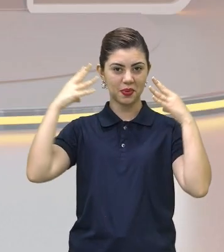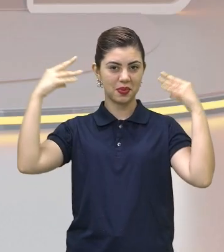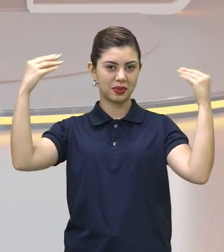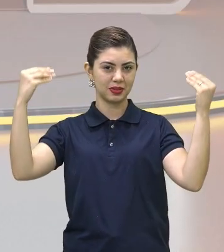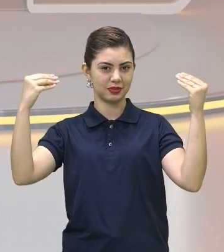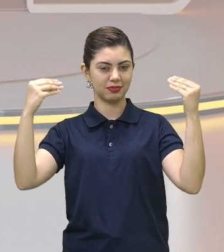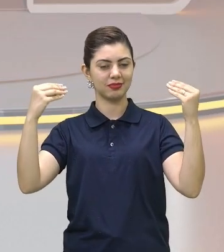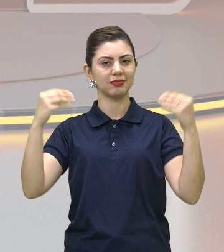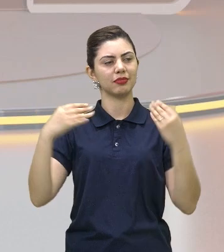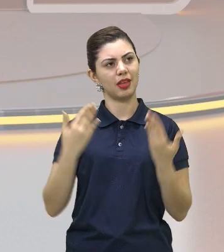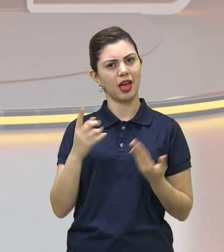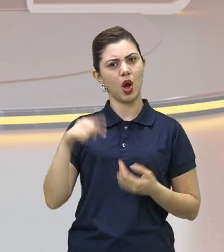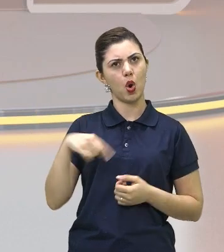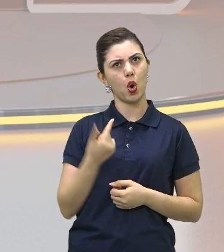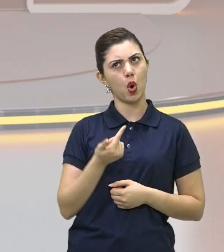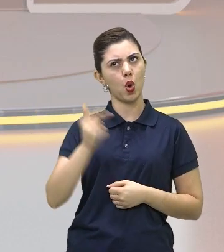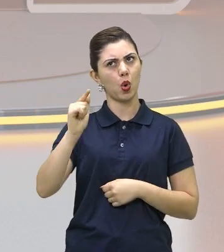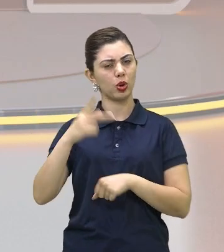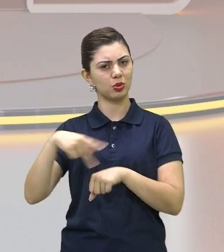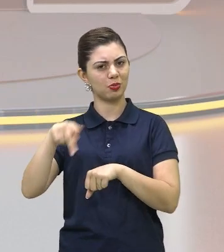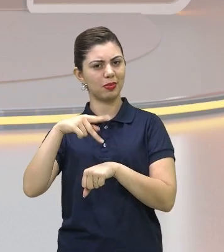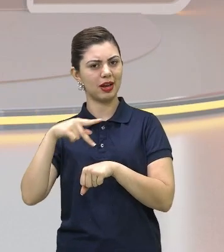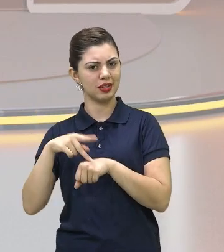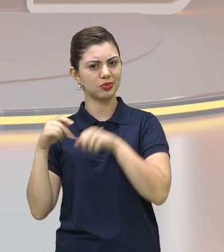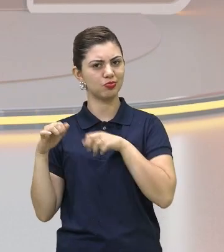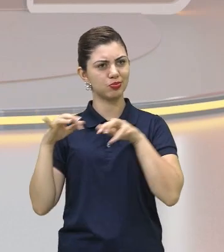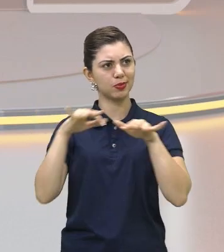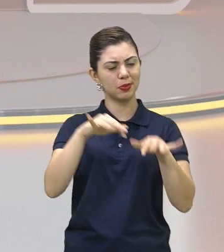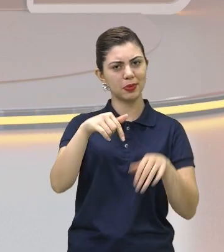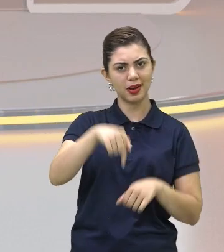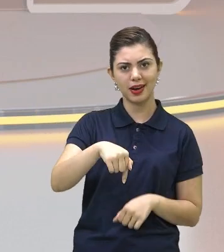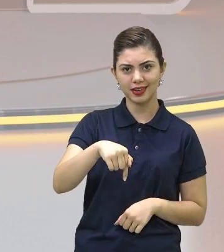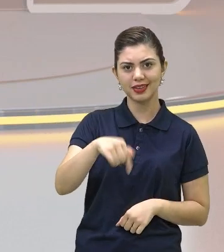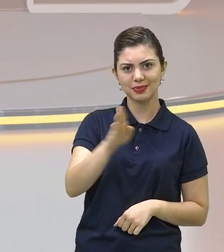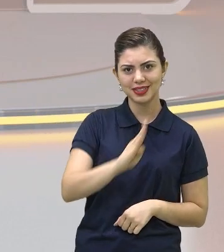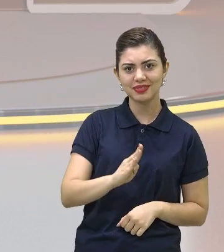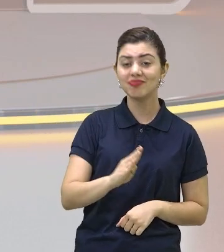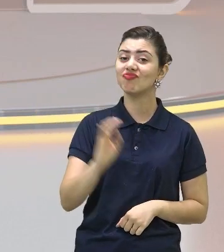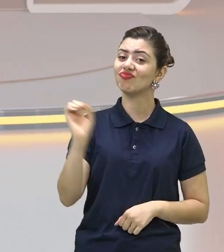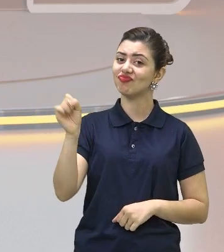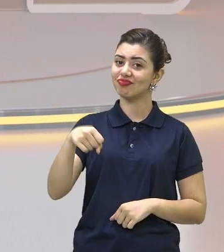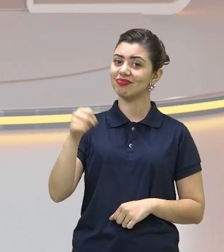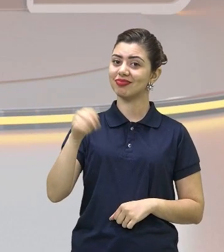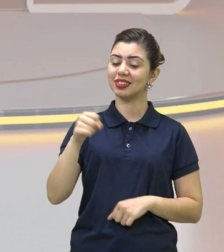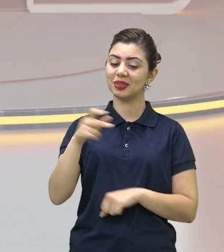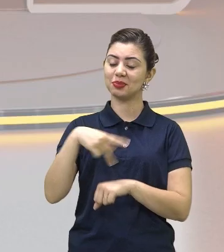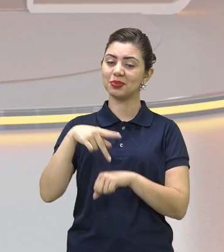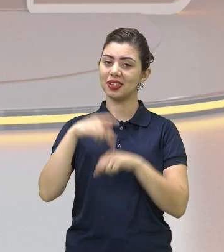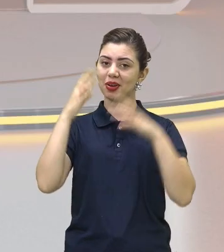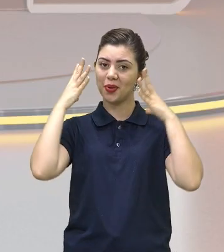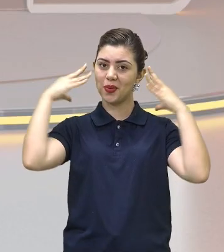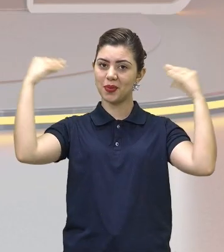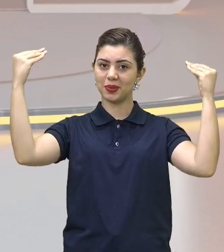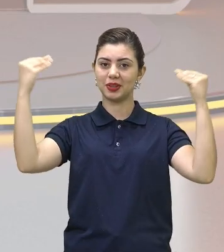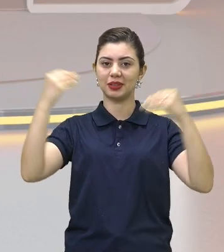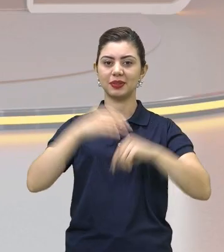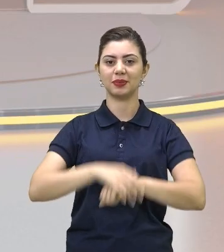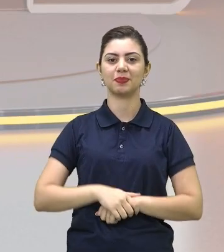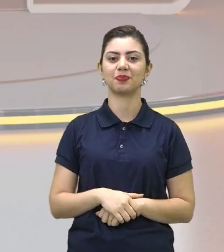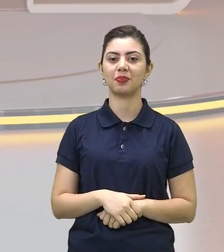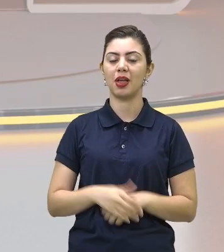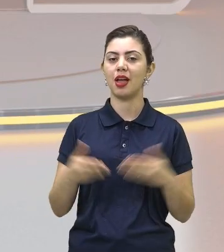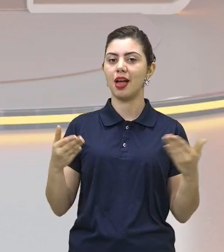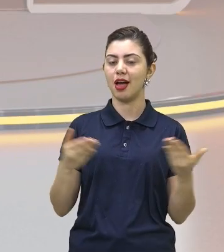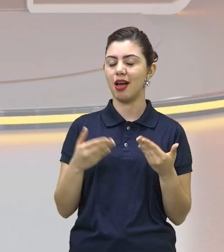uma outra invasão de um outro país? É isso mesmo, tá? Então, vamos começar a falar sobre esse contexto